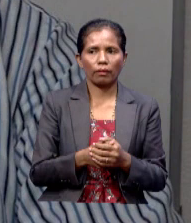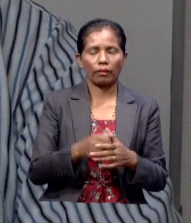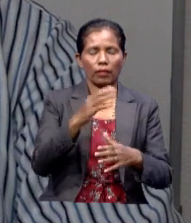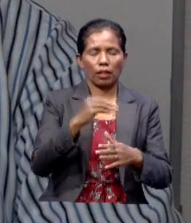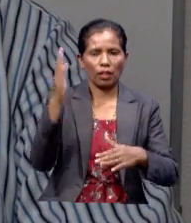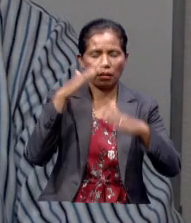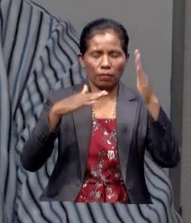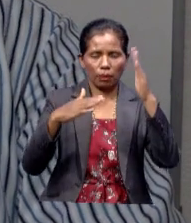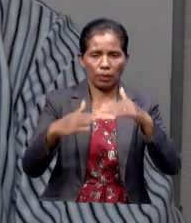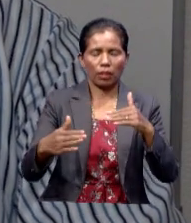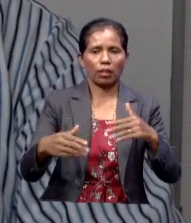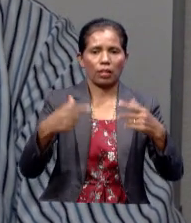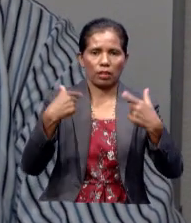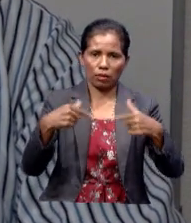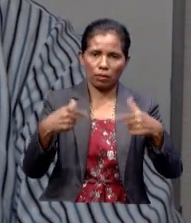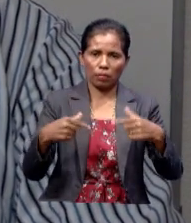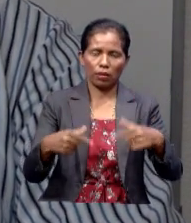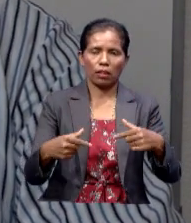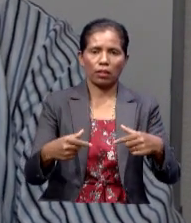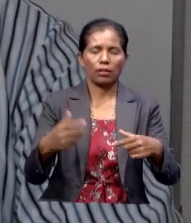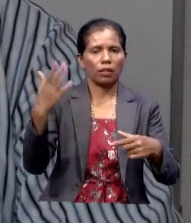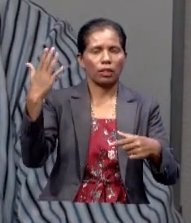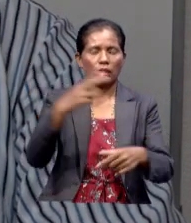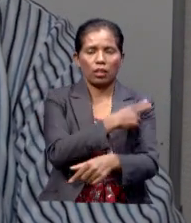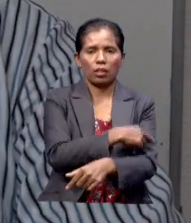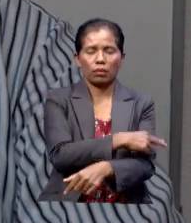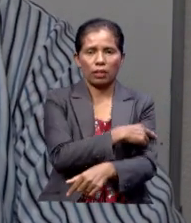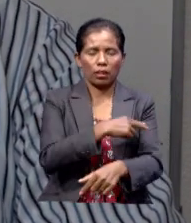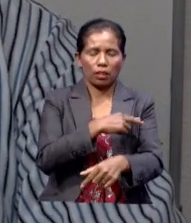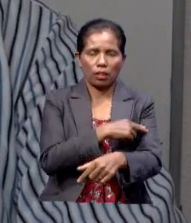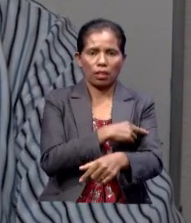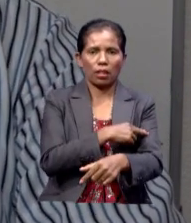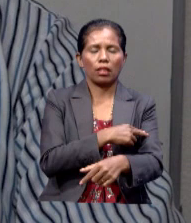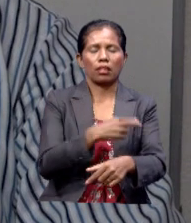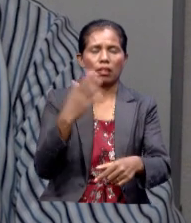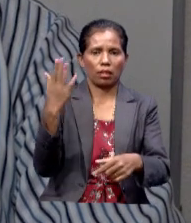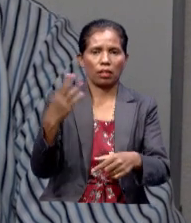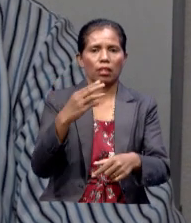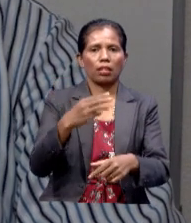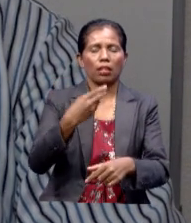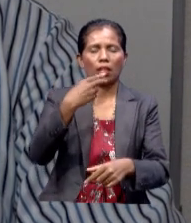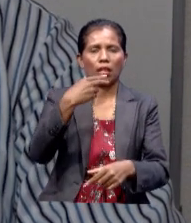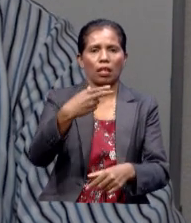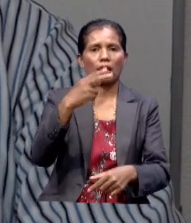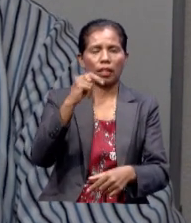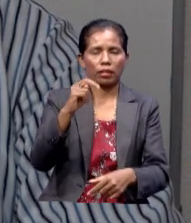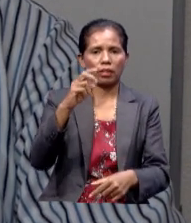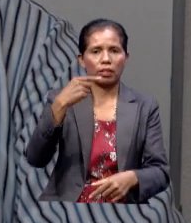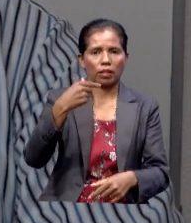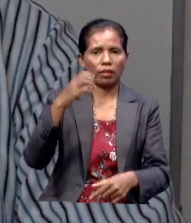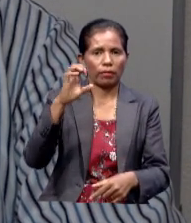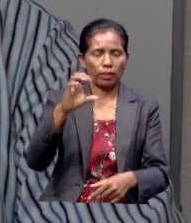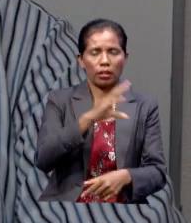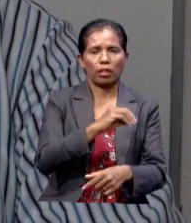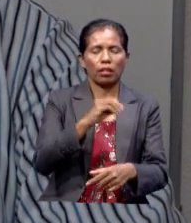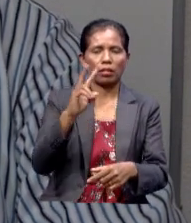confrontação com Hakilar Malu neve maka acontece e a falta né emergência los buni durante né